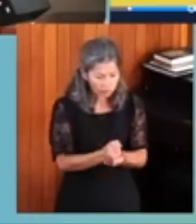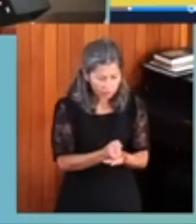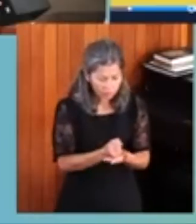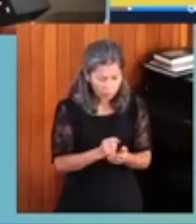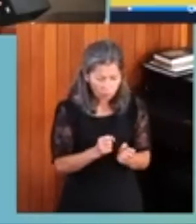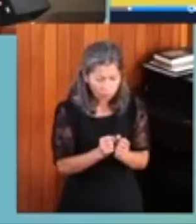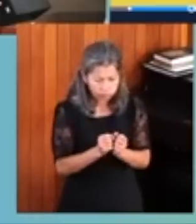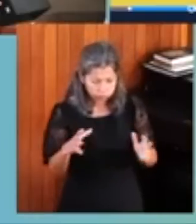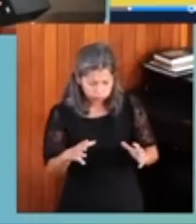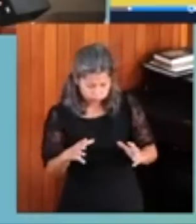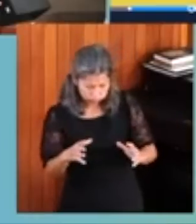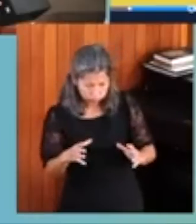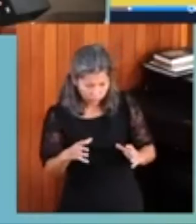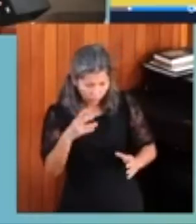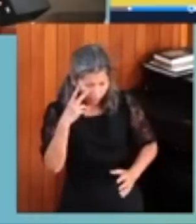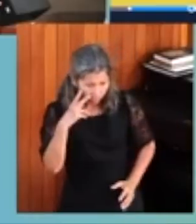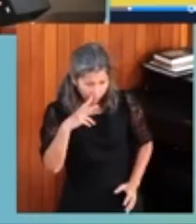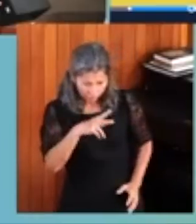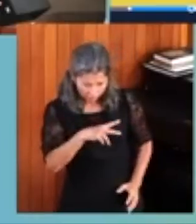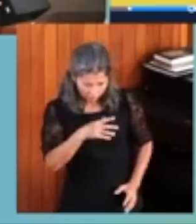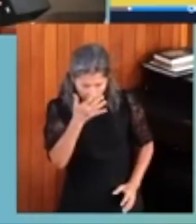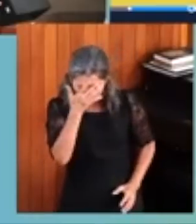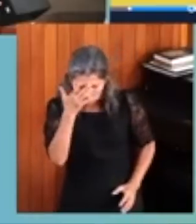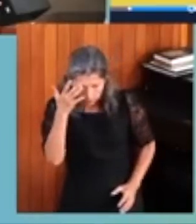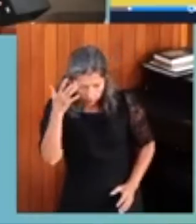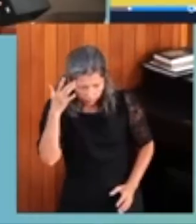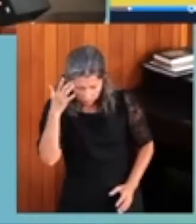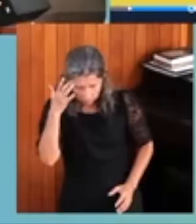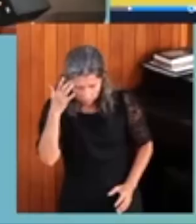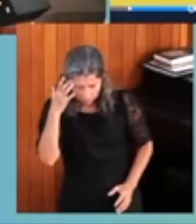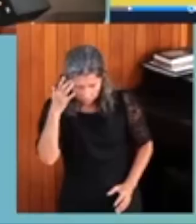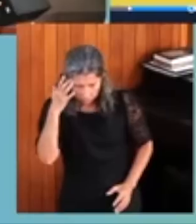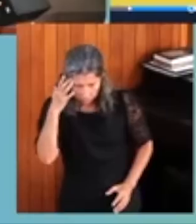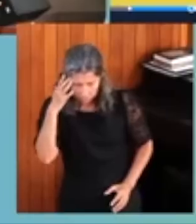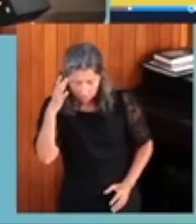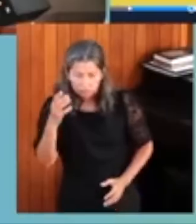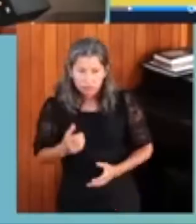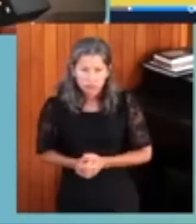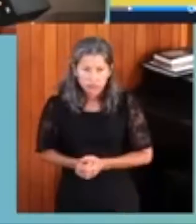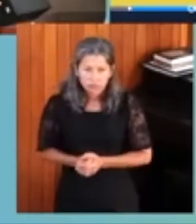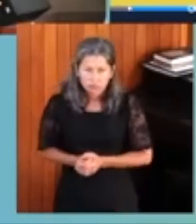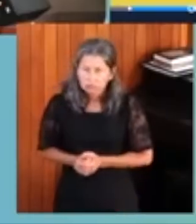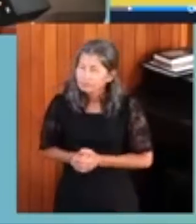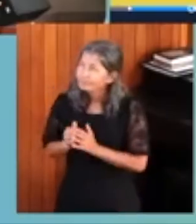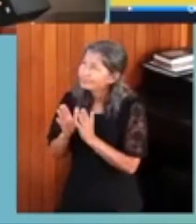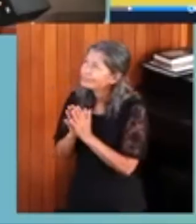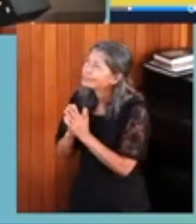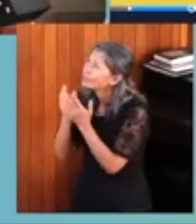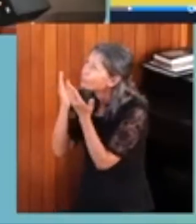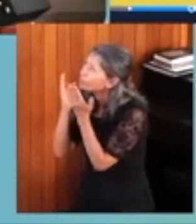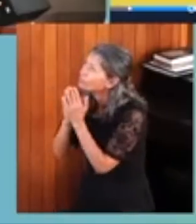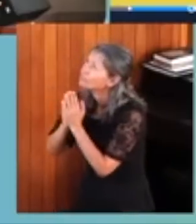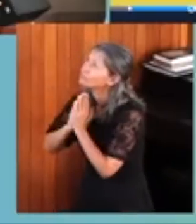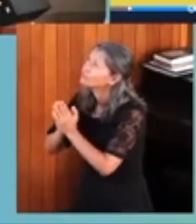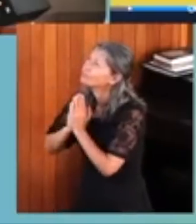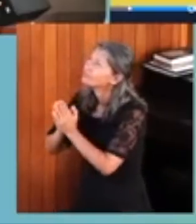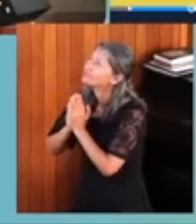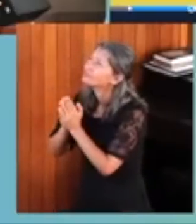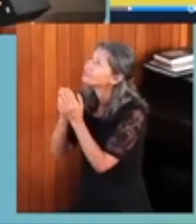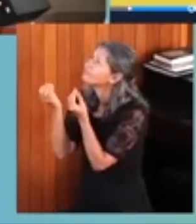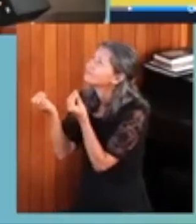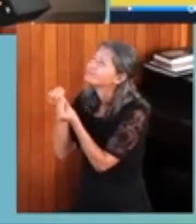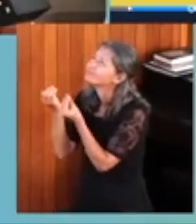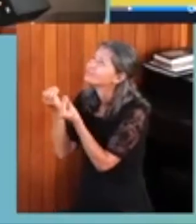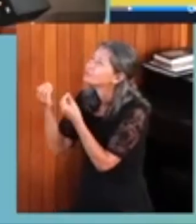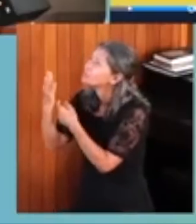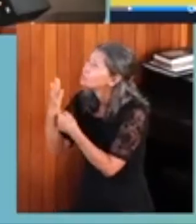da palavra de Deus e por causa do testemunho que deram. Essas almas aí clamavam com voz forte, dizendo: até quando,